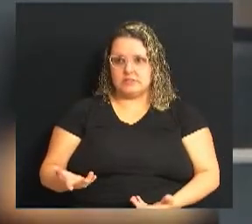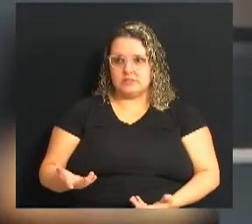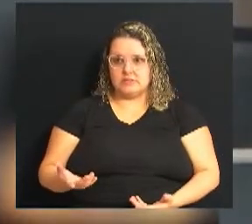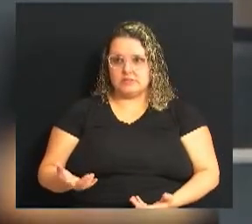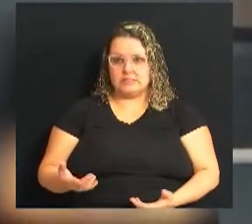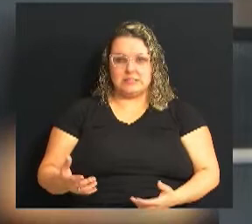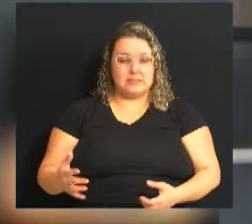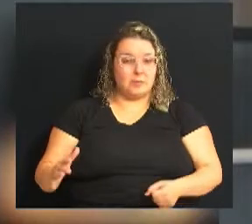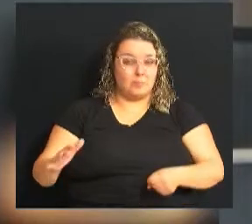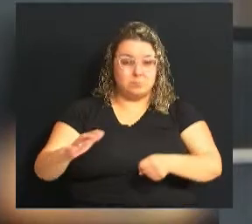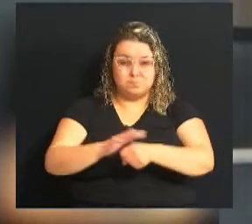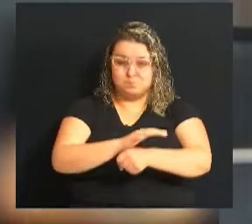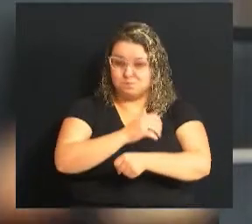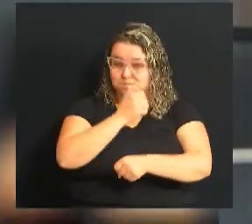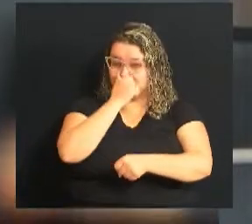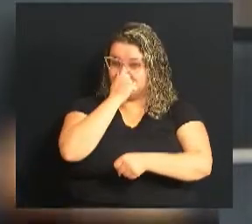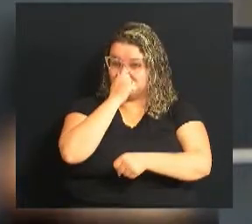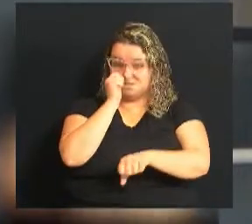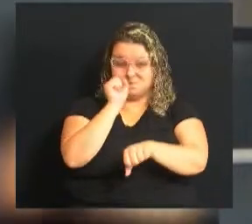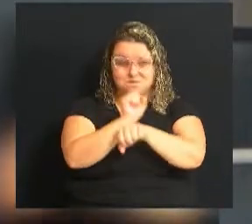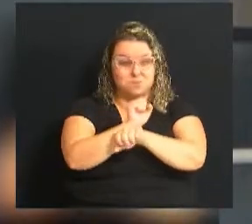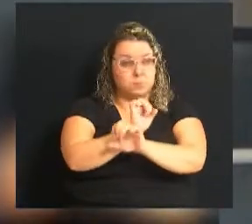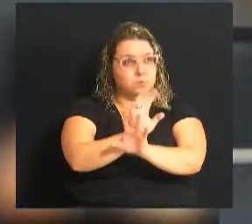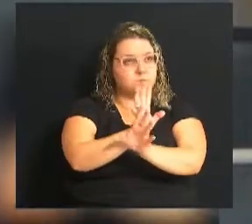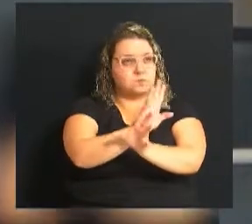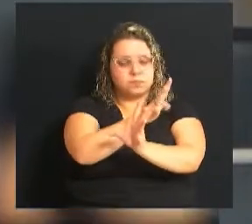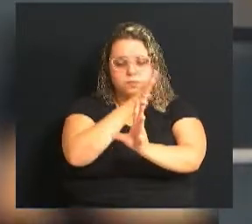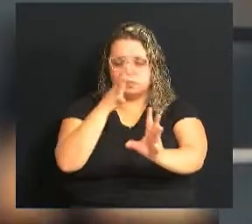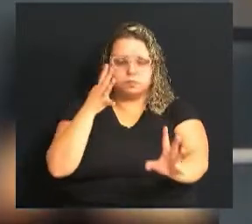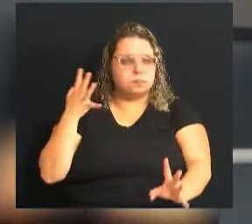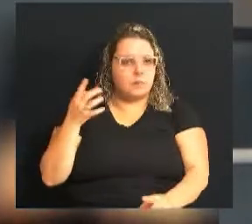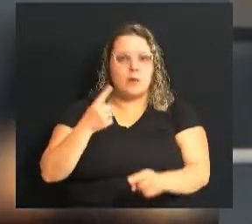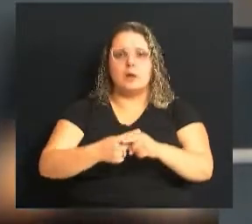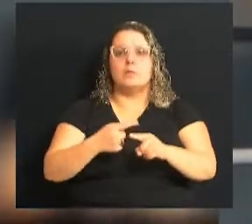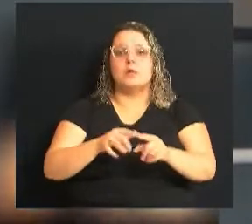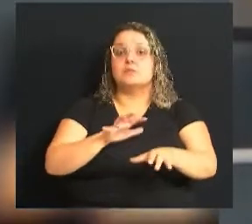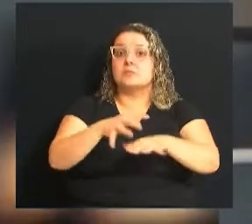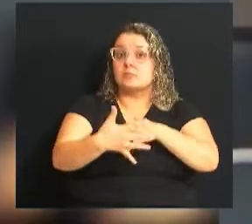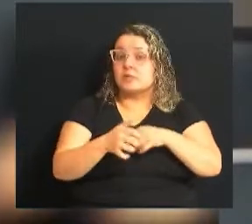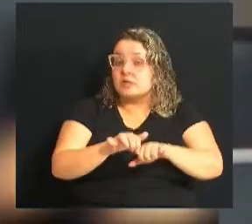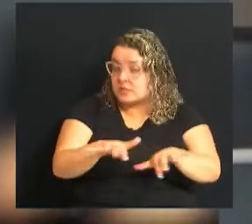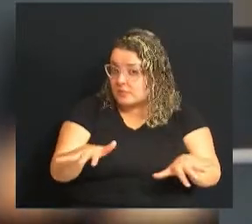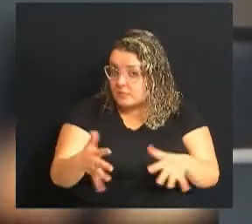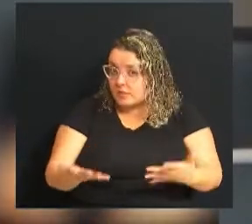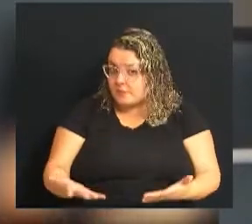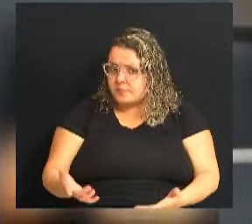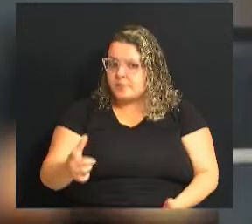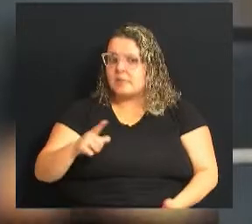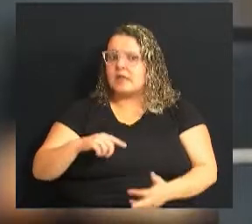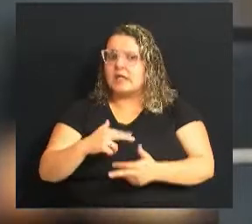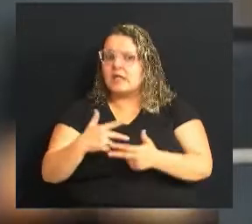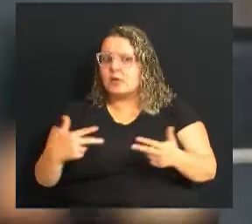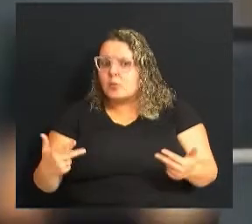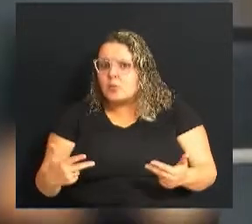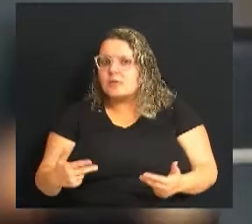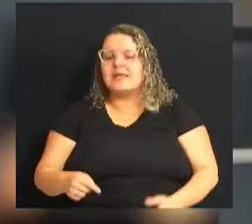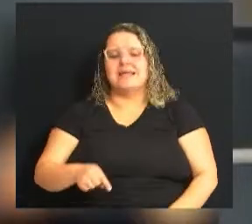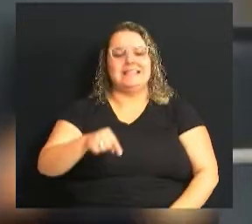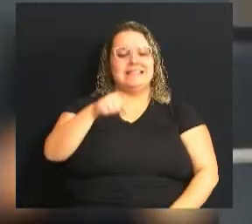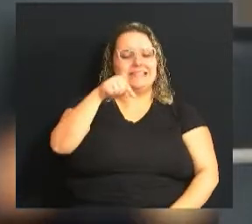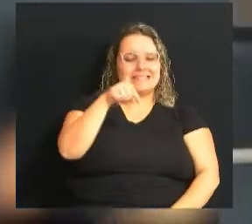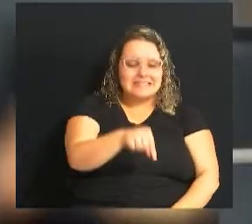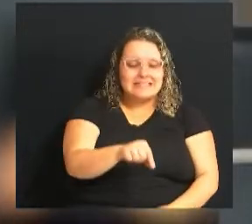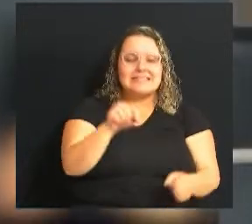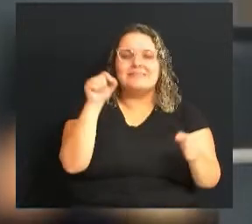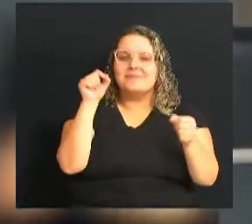estrangulados por causa da pandemia. Diante daquilo tudo, existe alguma coisa que vocês falam, olha, isso aqui se fizer,